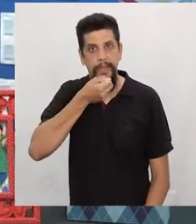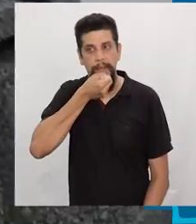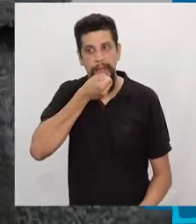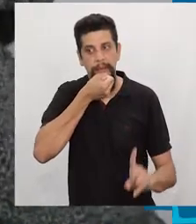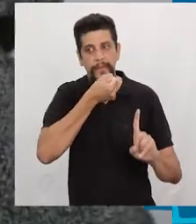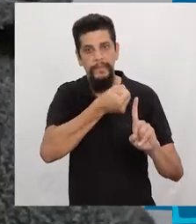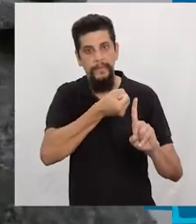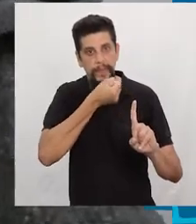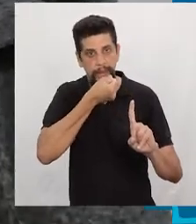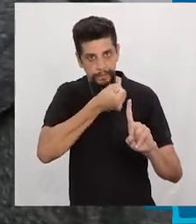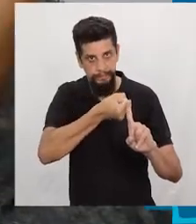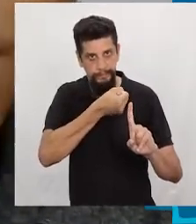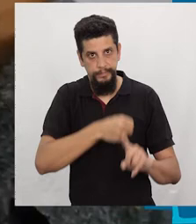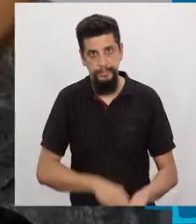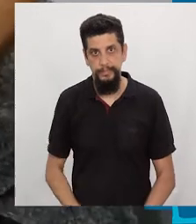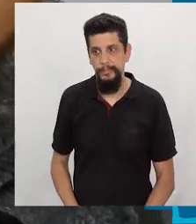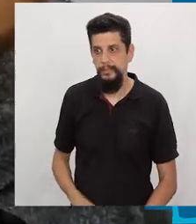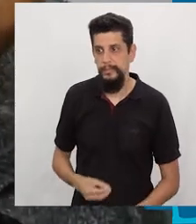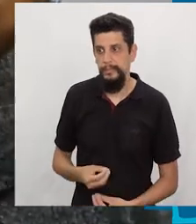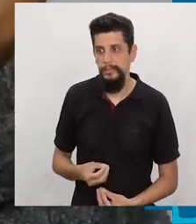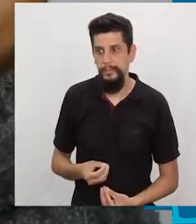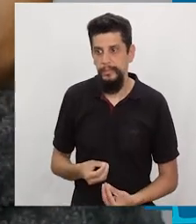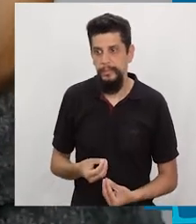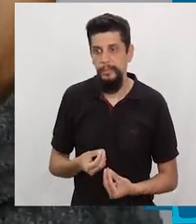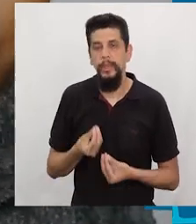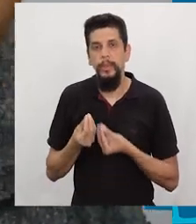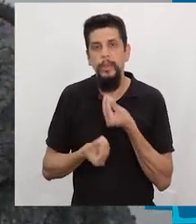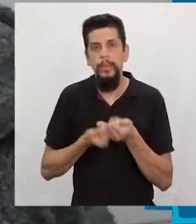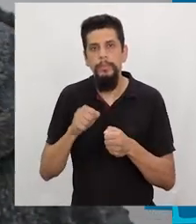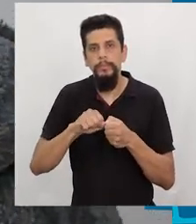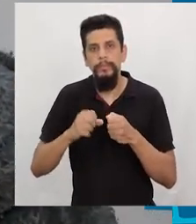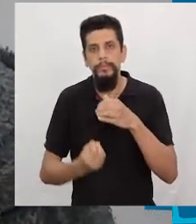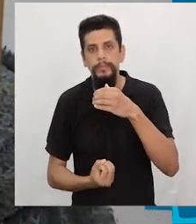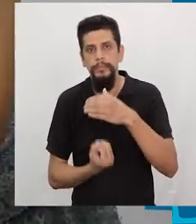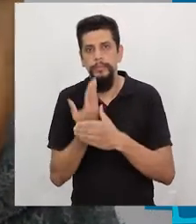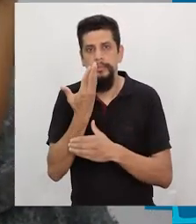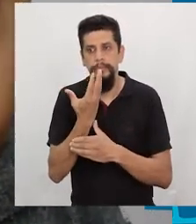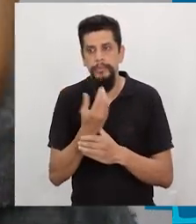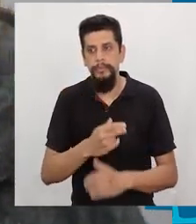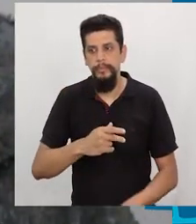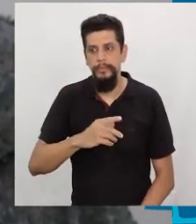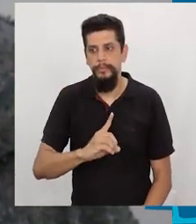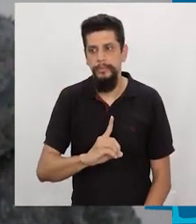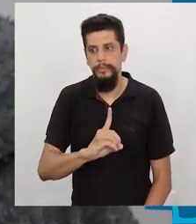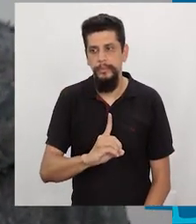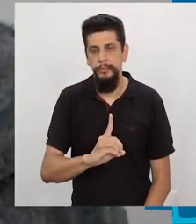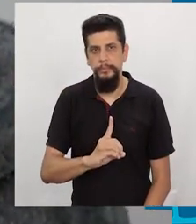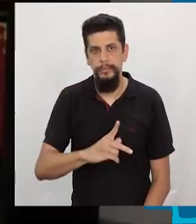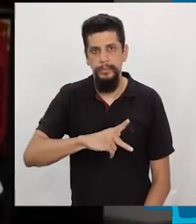entrevista? Como surgiram os DPA?